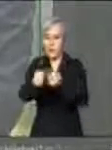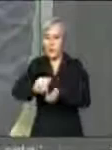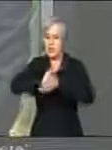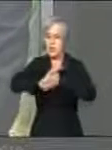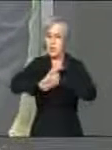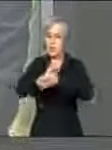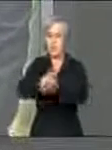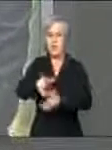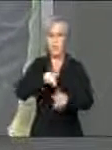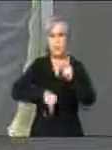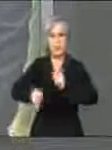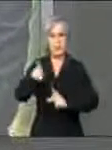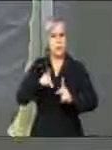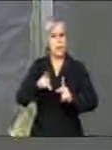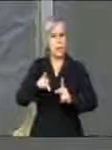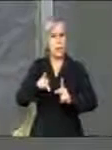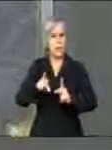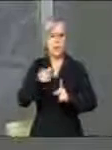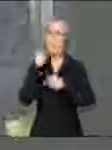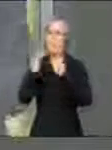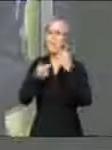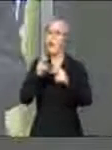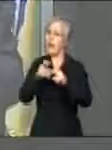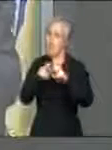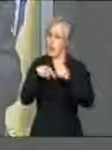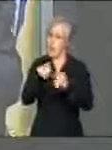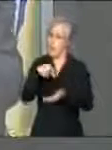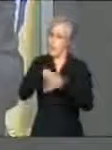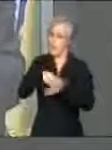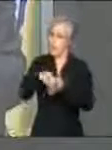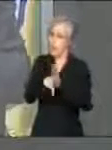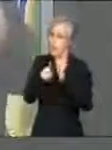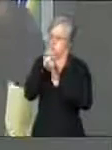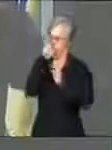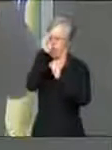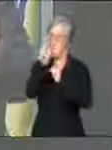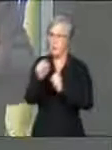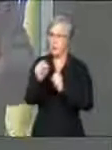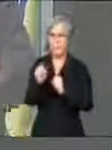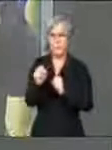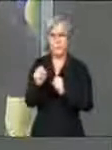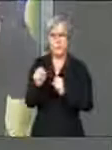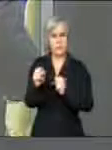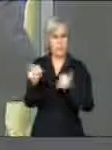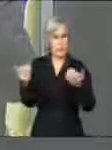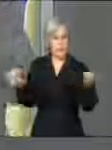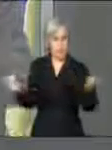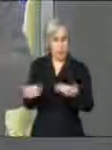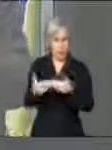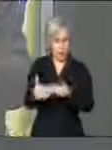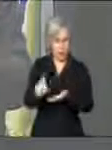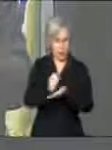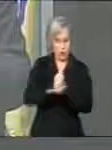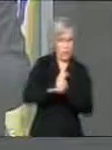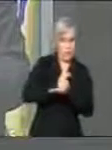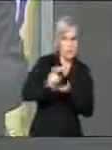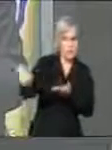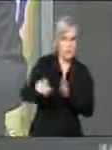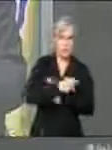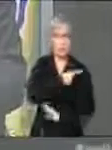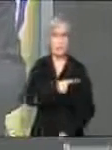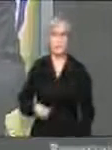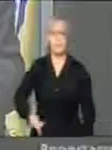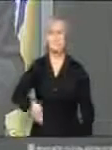população em nome de se manter no poder a qualquer custo. Com o impeachment da presidente Dilma Rousseff,